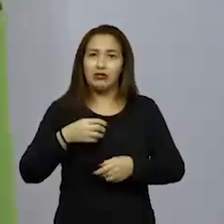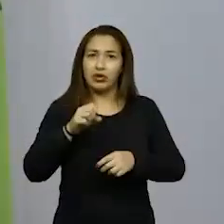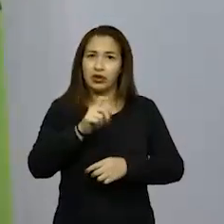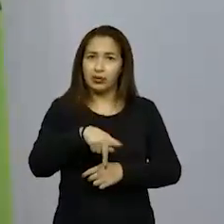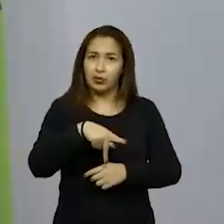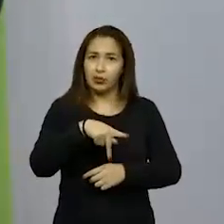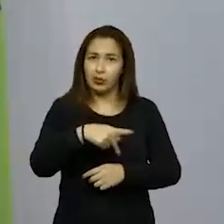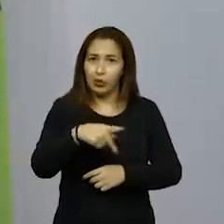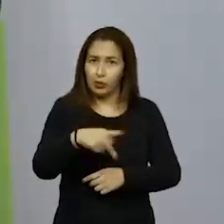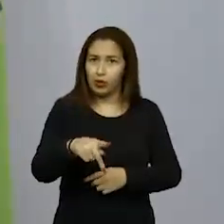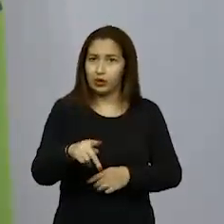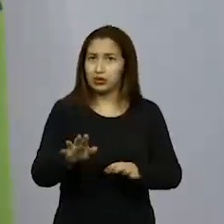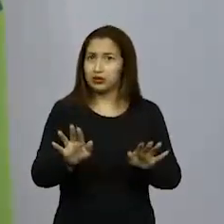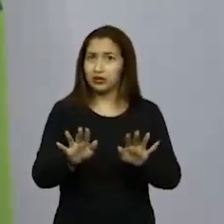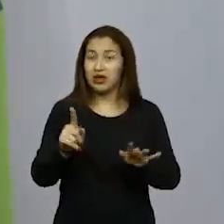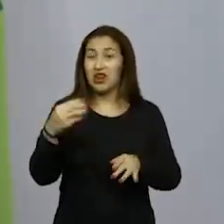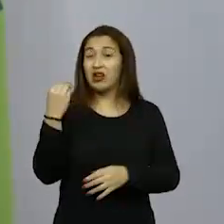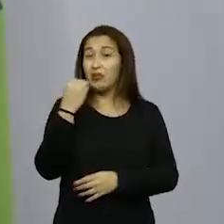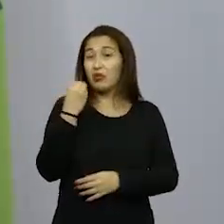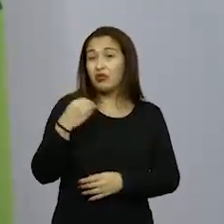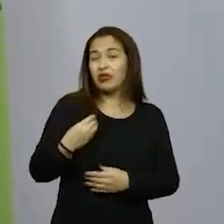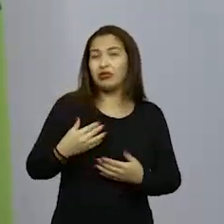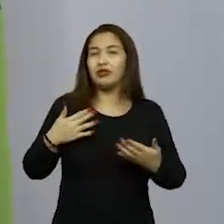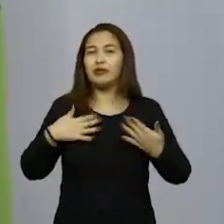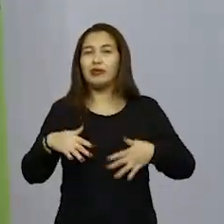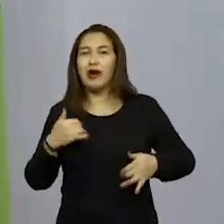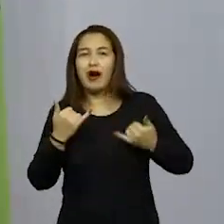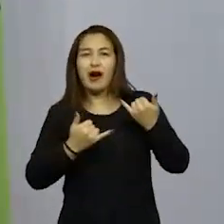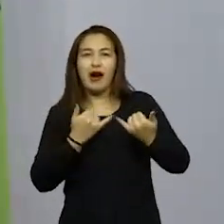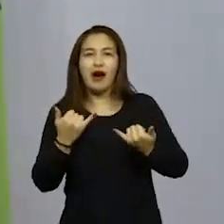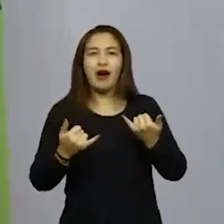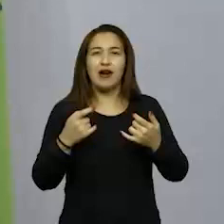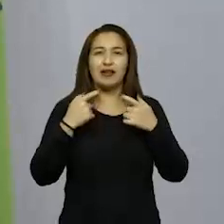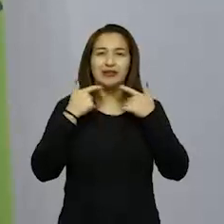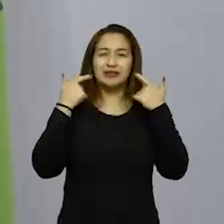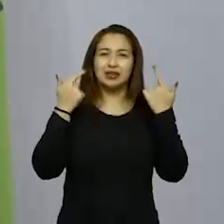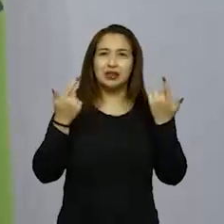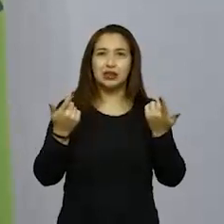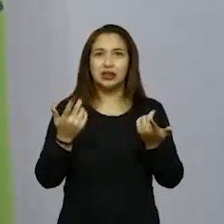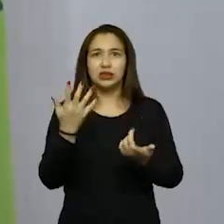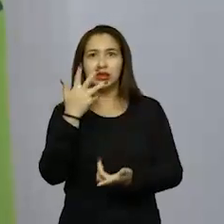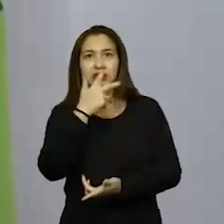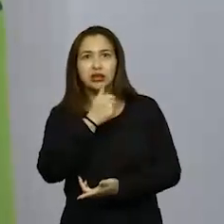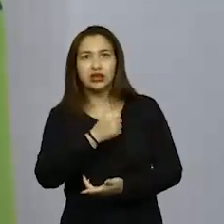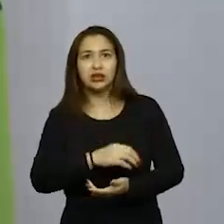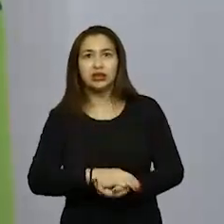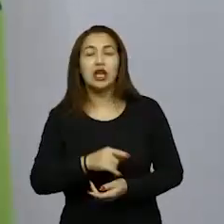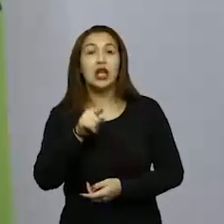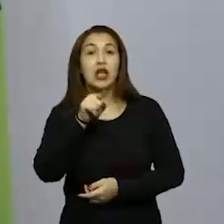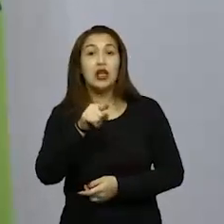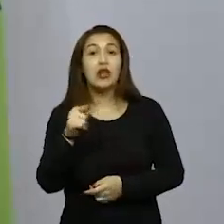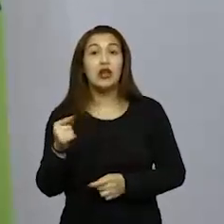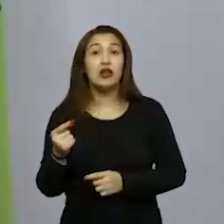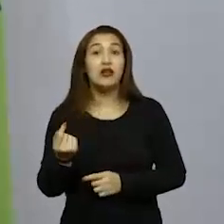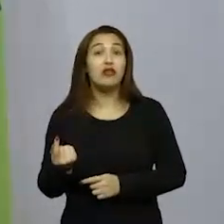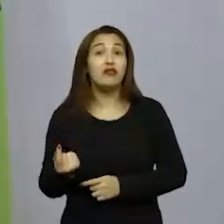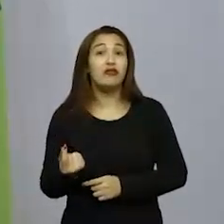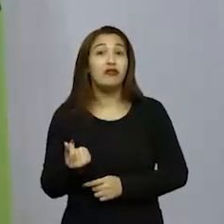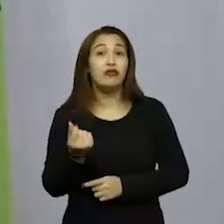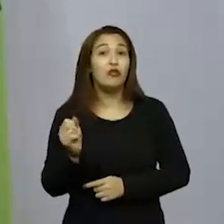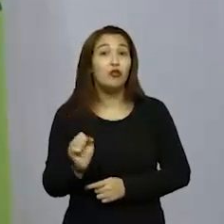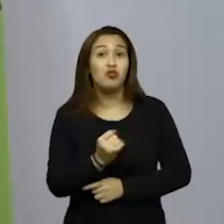Está ali as fotos dele aproveitando Bonito. E só o deslocamento, só o custo da aeronave custou